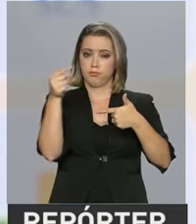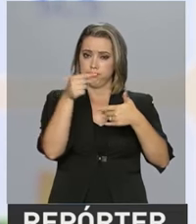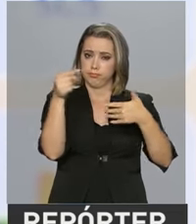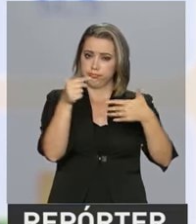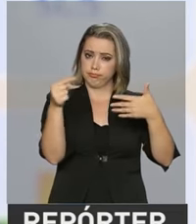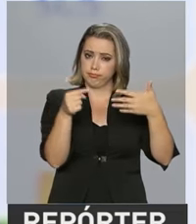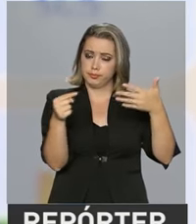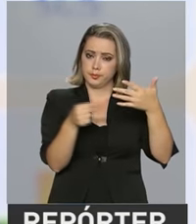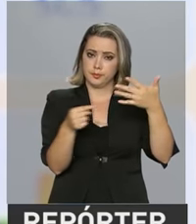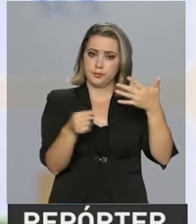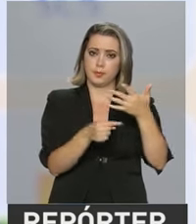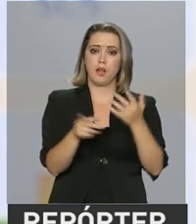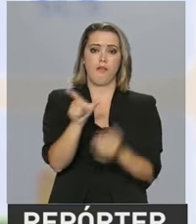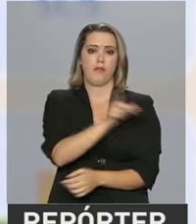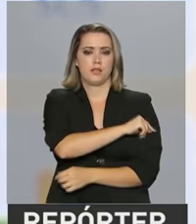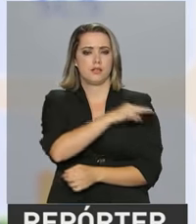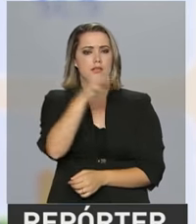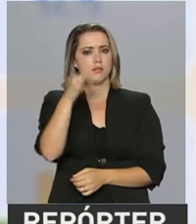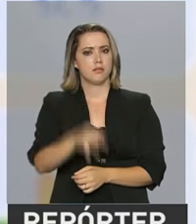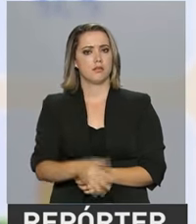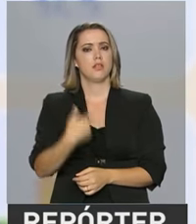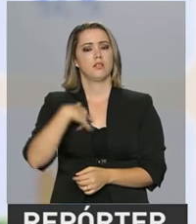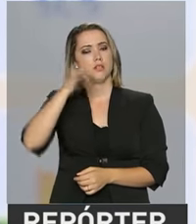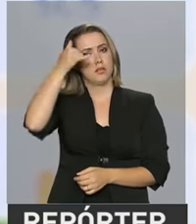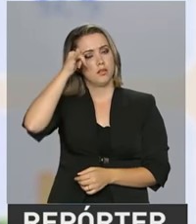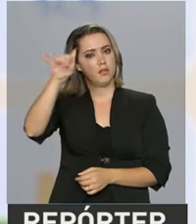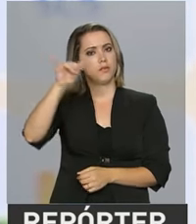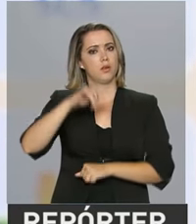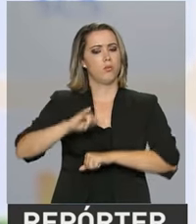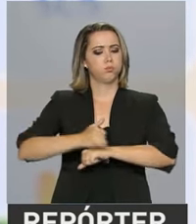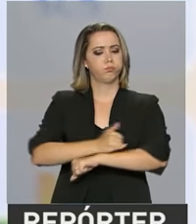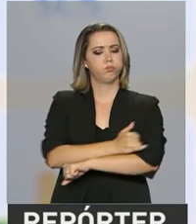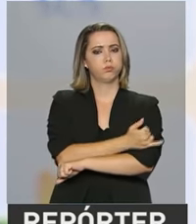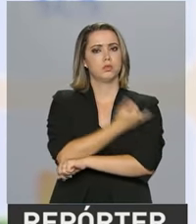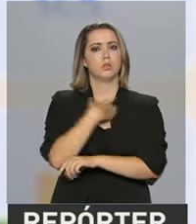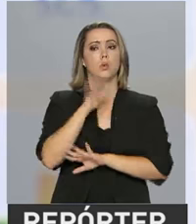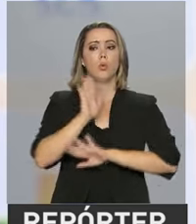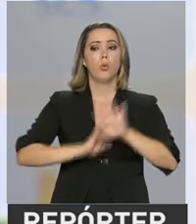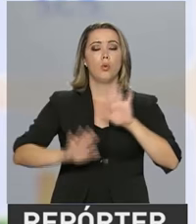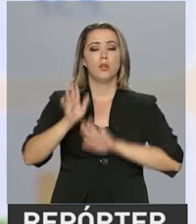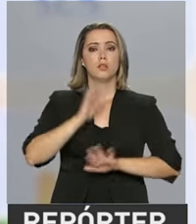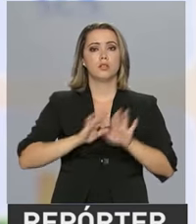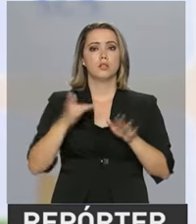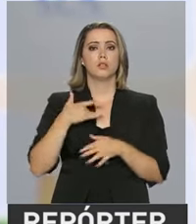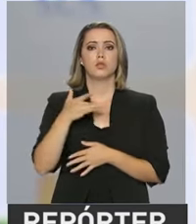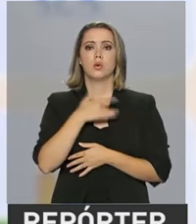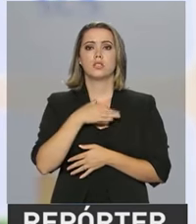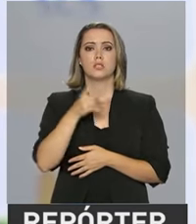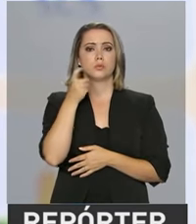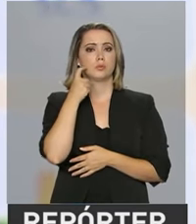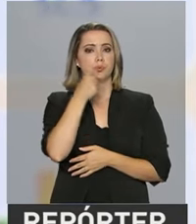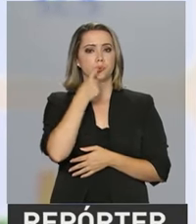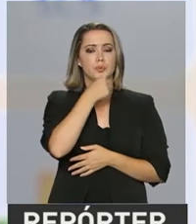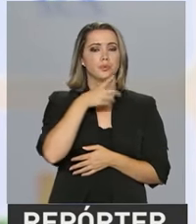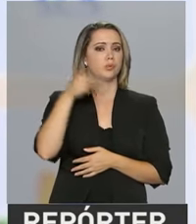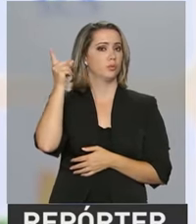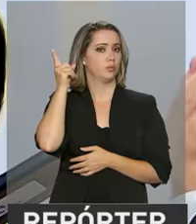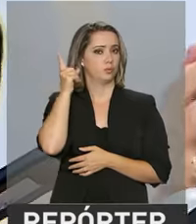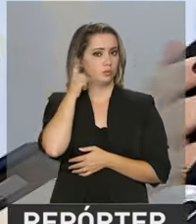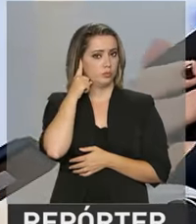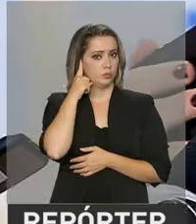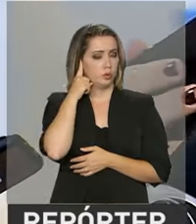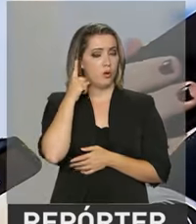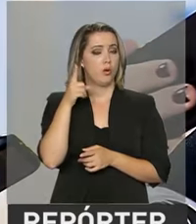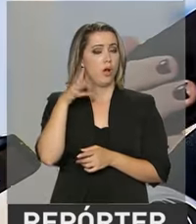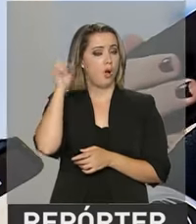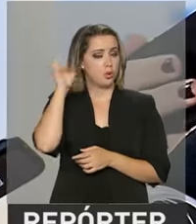da caderneta de vacinação dos alunos, a prevenção à obesidade e cuidados com a saúde bucal, auditiva e ocular.